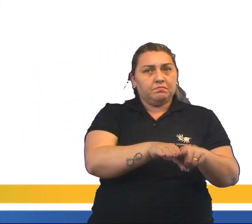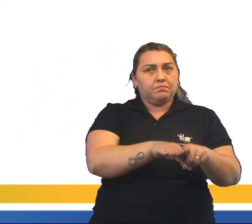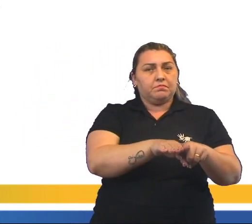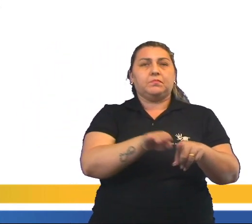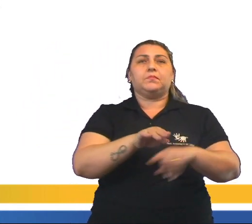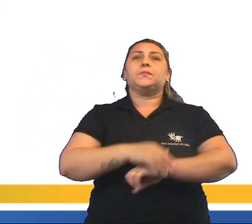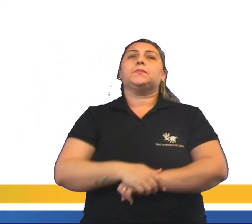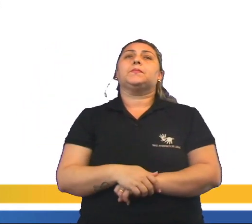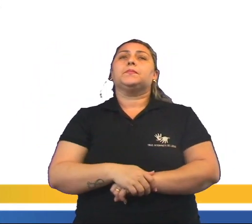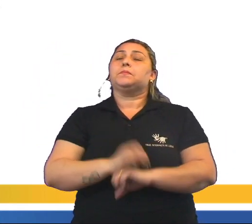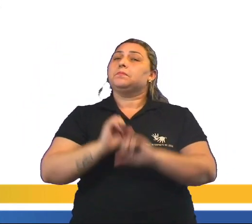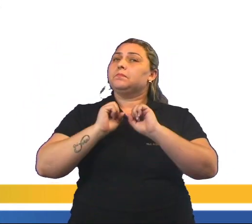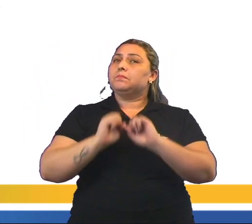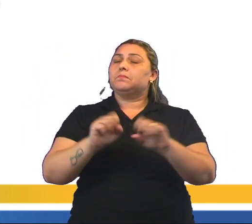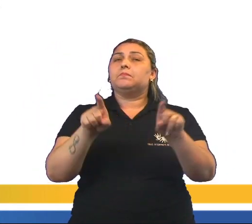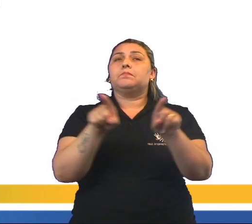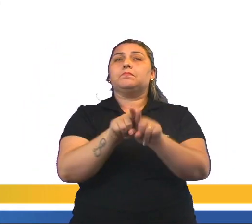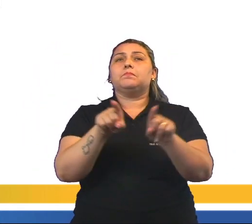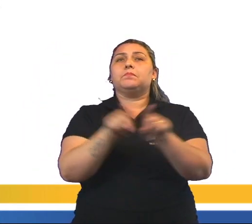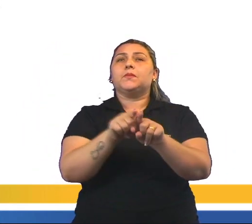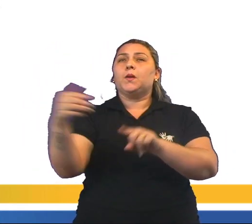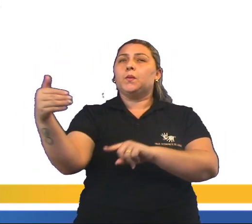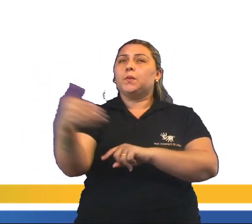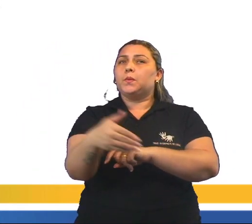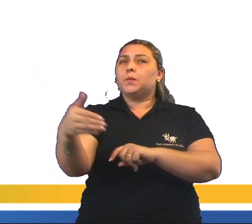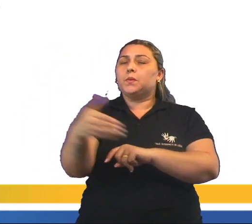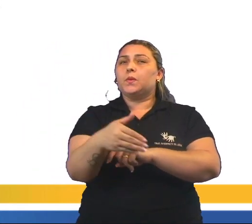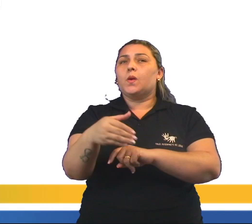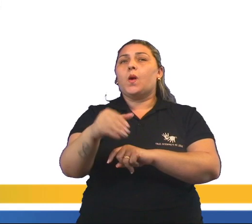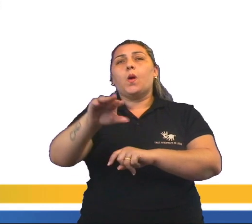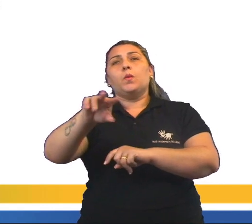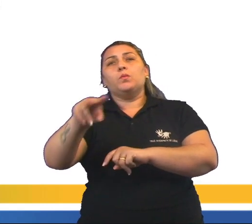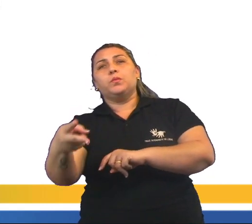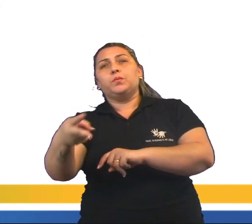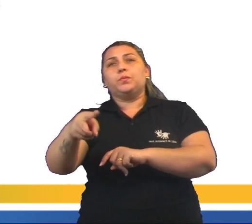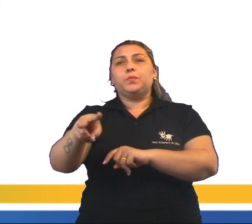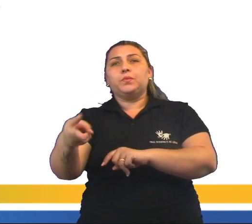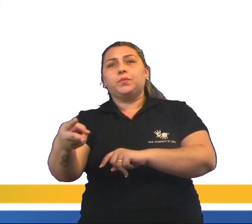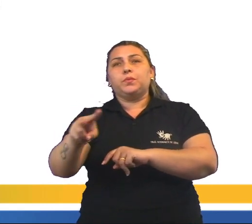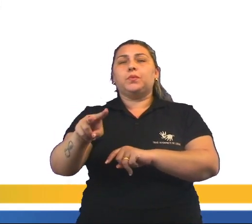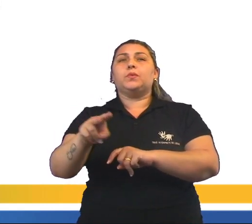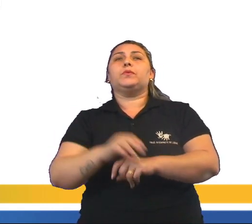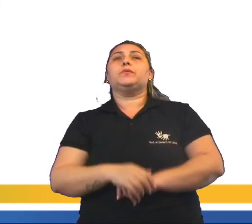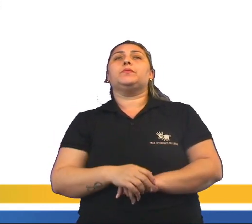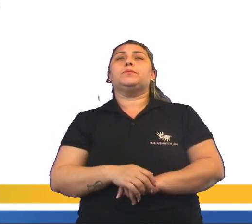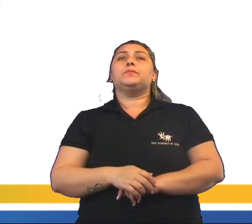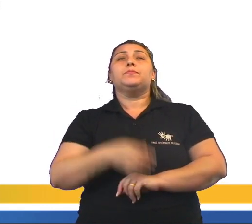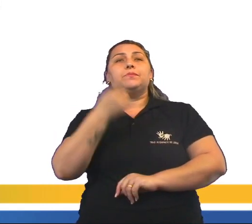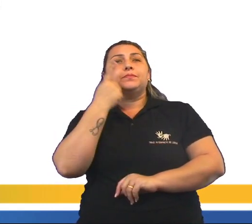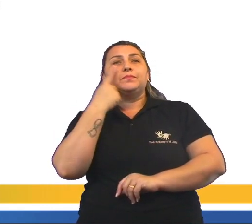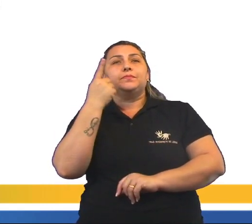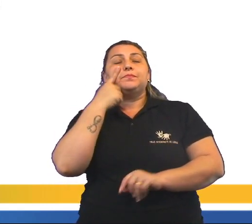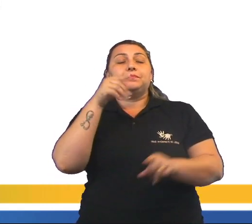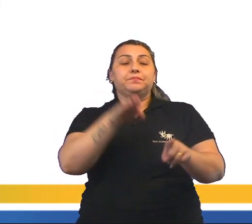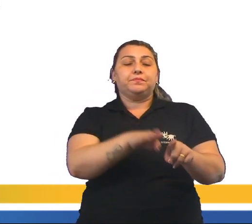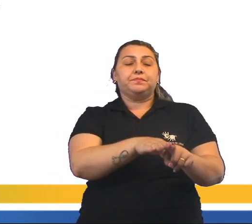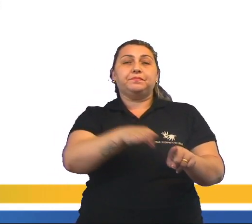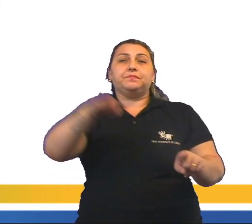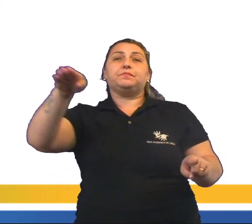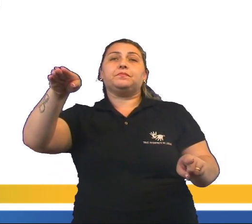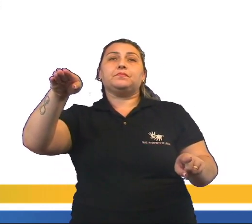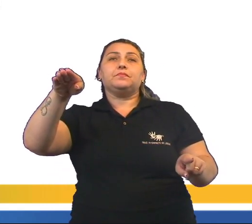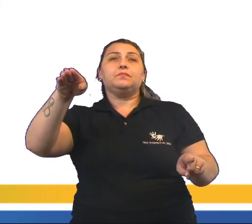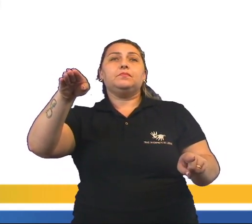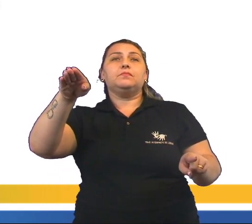e decrescente ela pode ser também constante ou selante Tudo bem então no caso dela secar